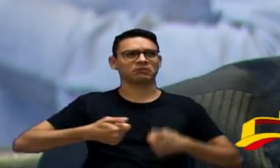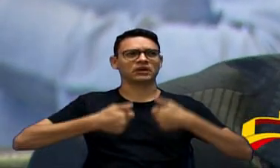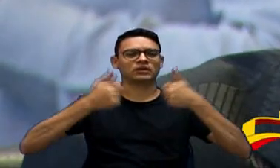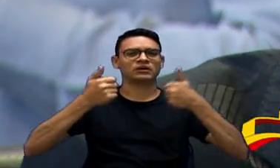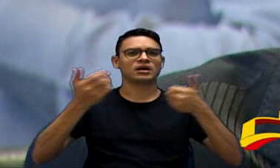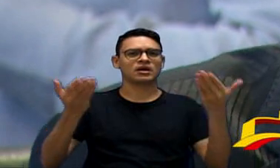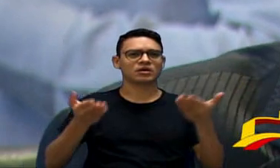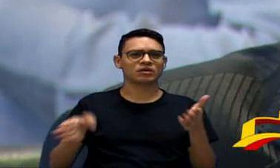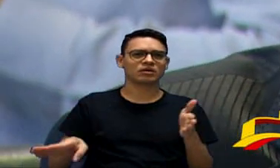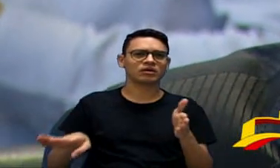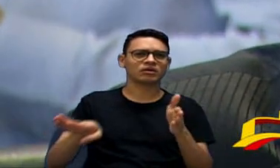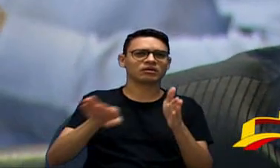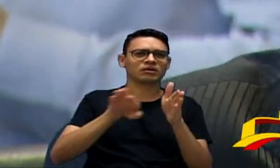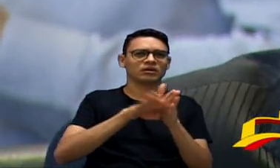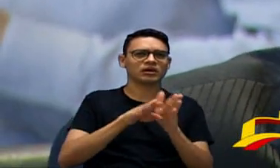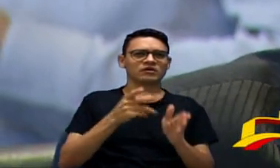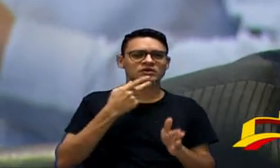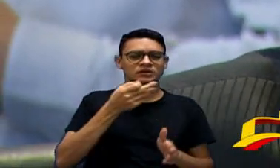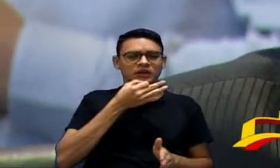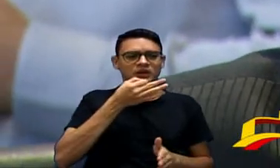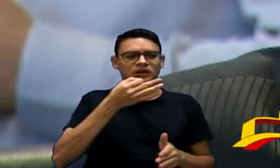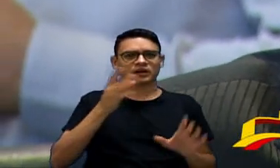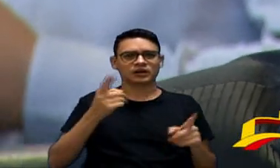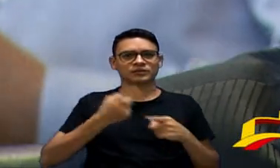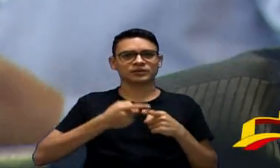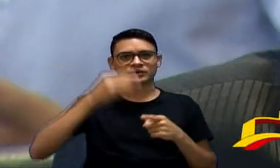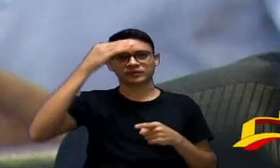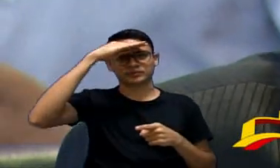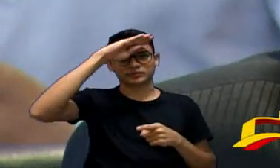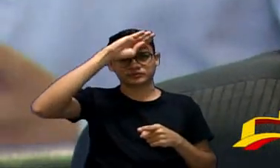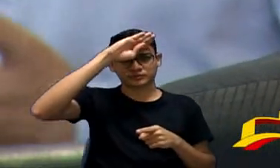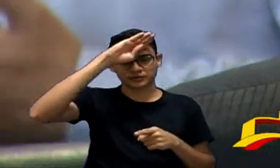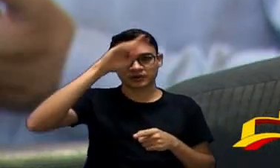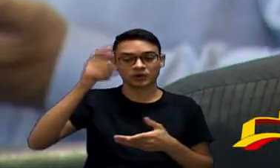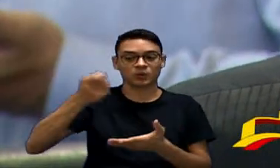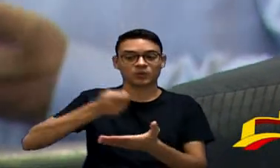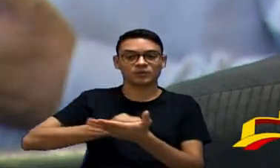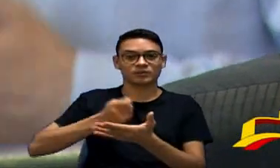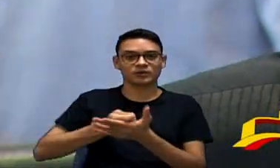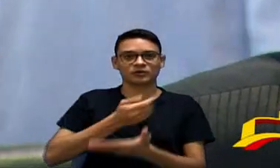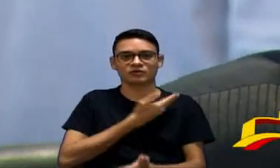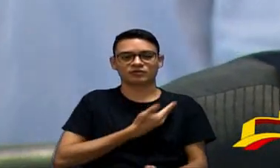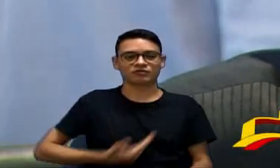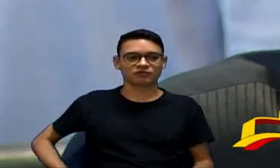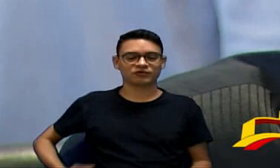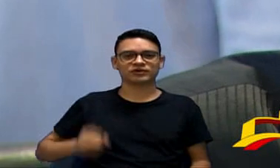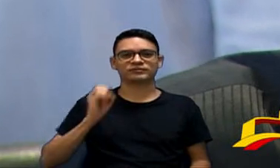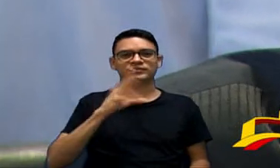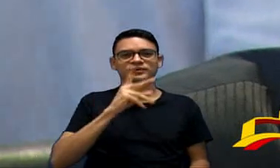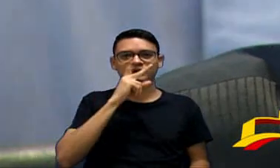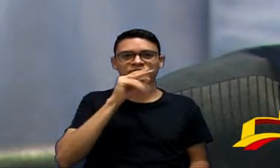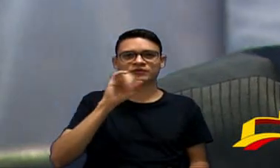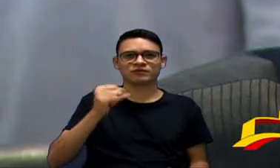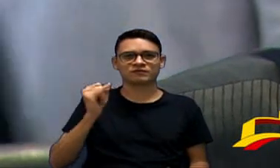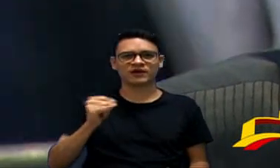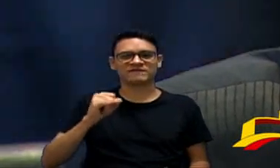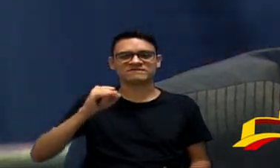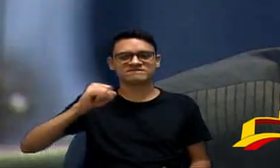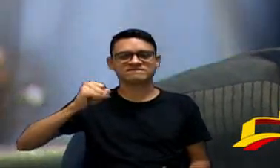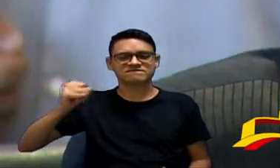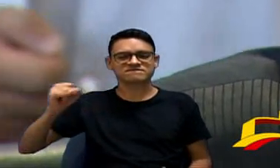e agora vem nessa casa para justificar, porque o Bolsonaro obrigou a sair do governo, mamaram no governo até a última